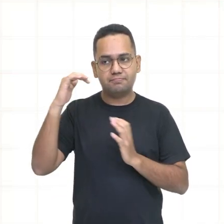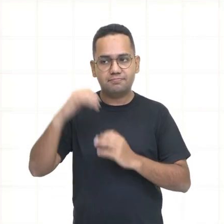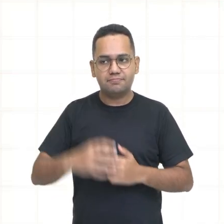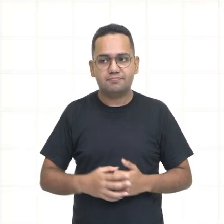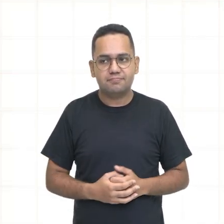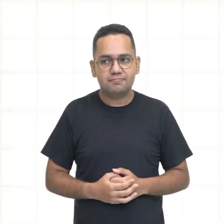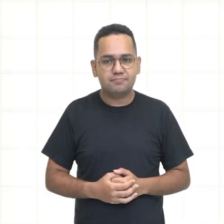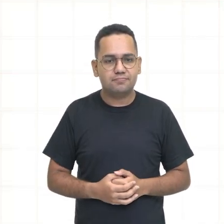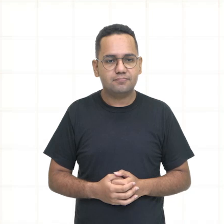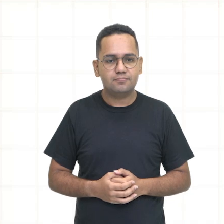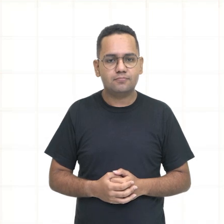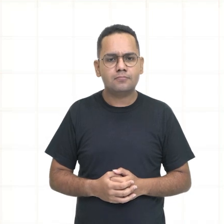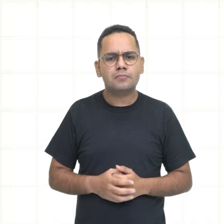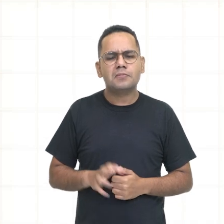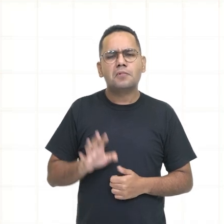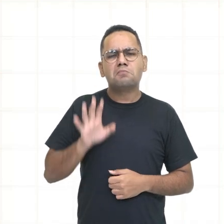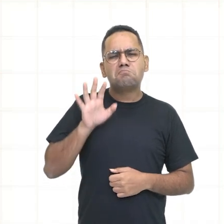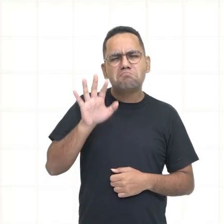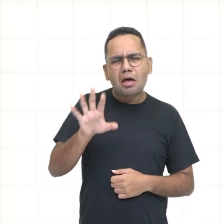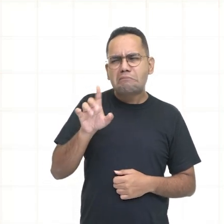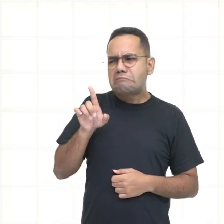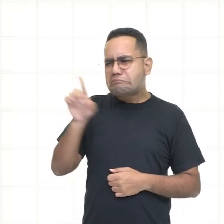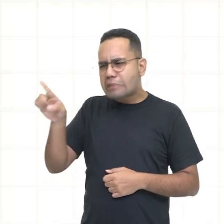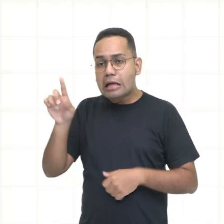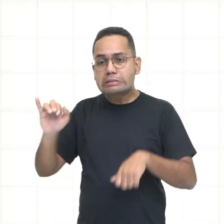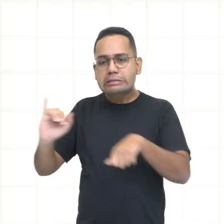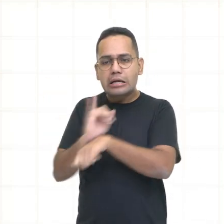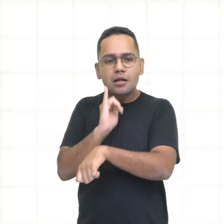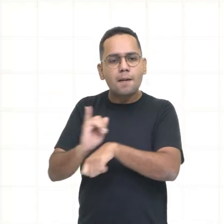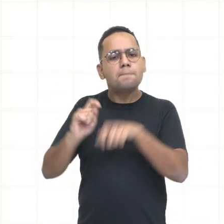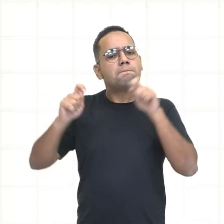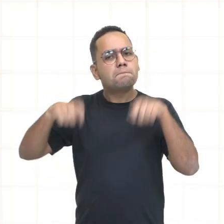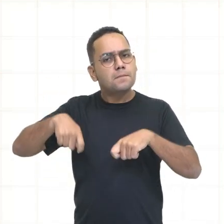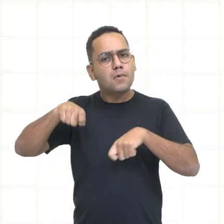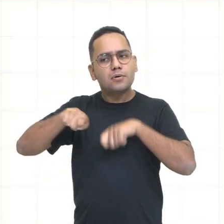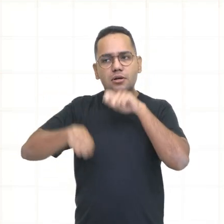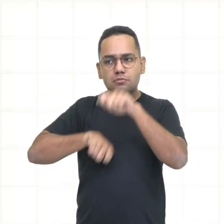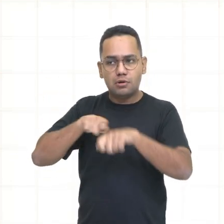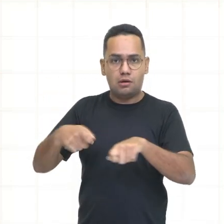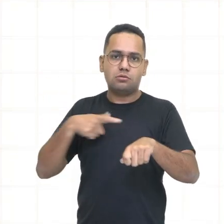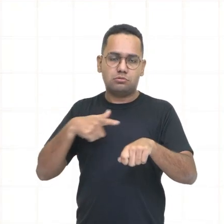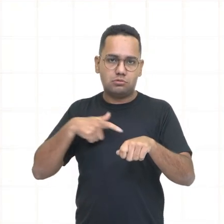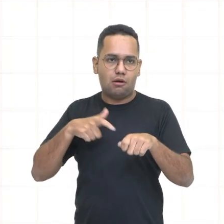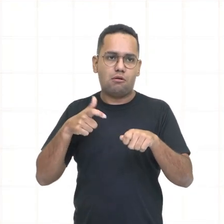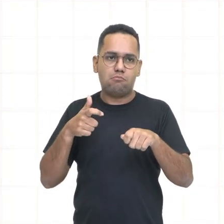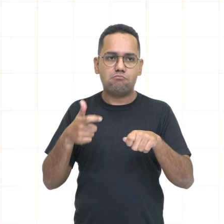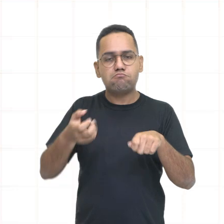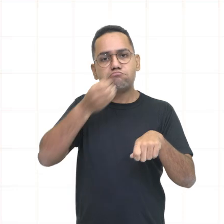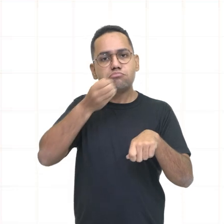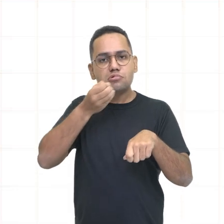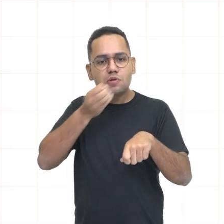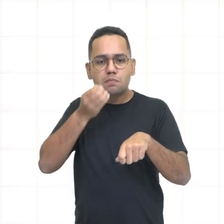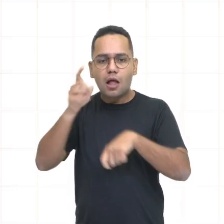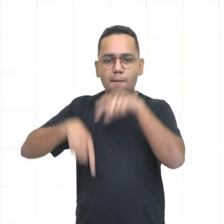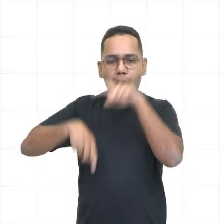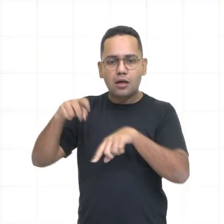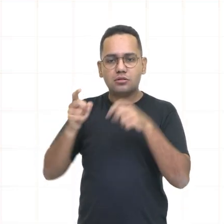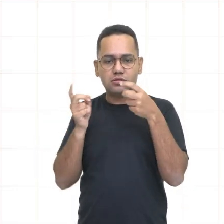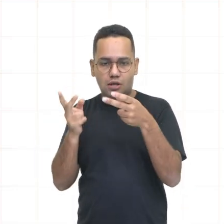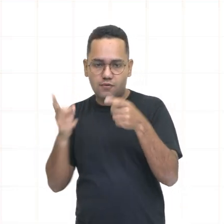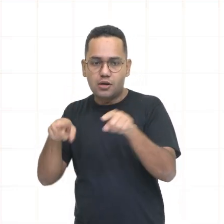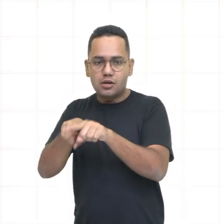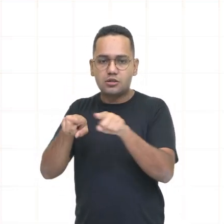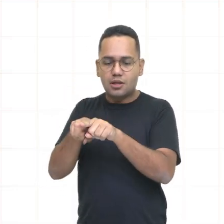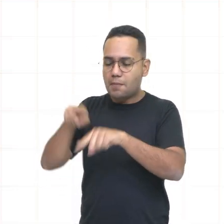Esse processo buscava principalmente a obtenção de mercados consumidores e matéria-prima